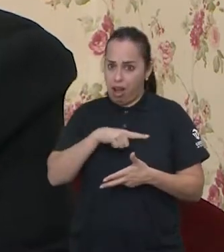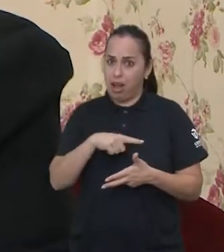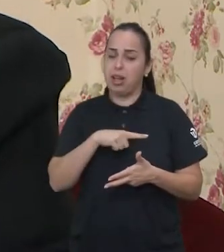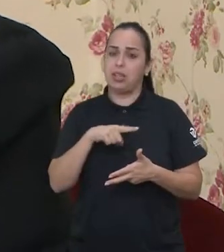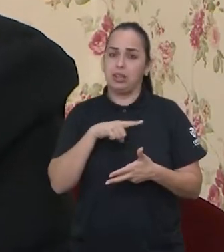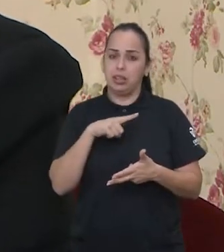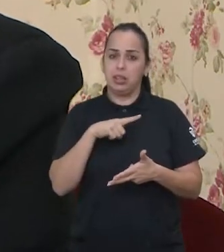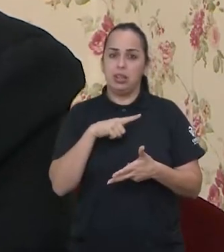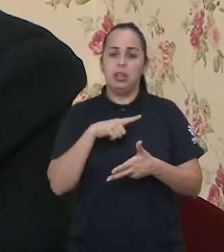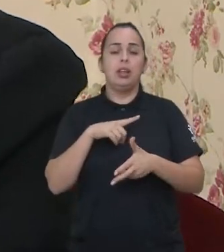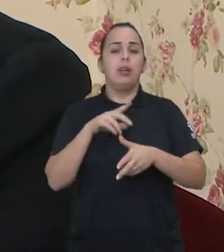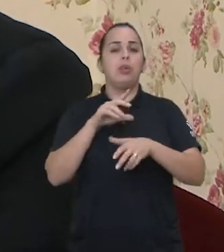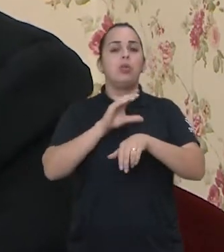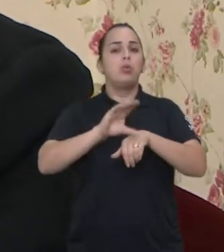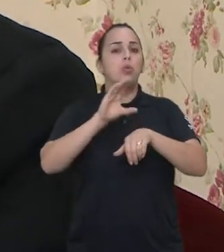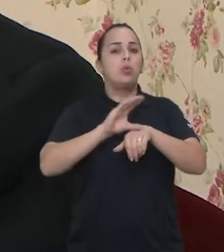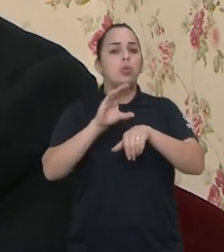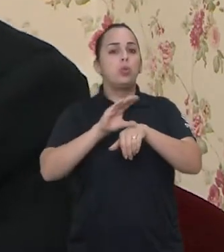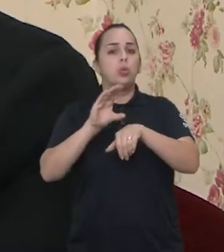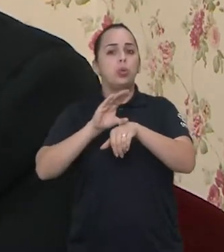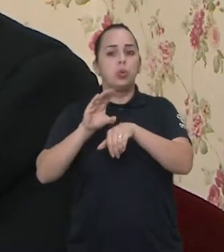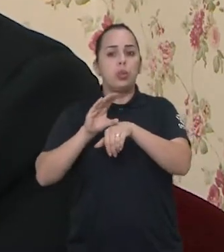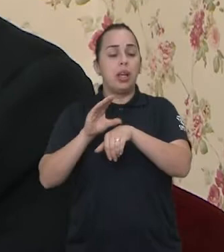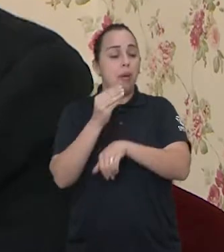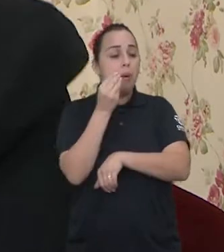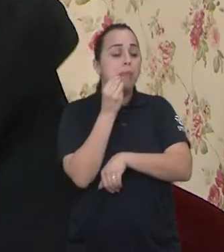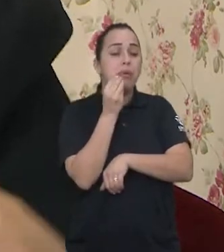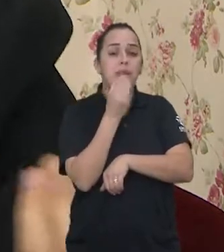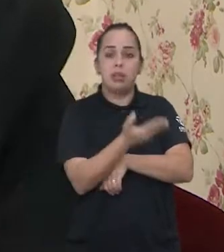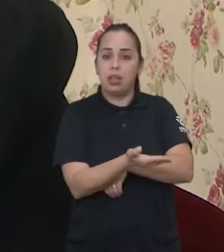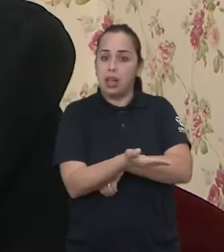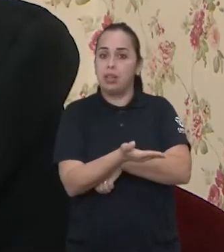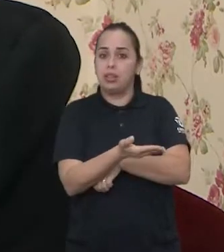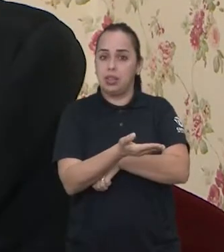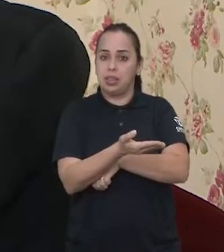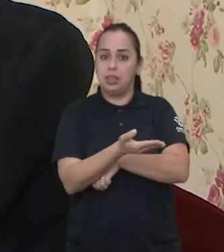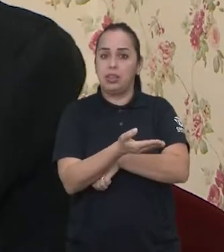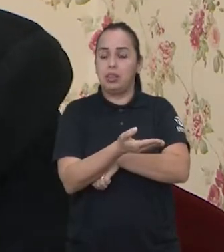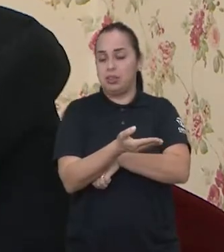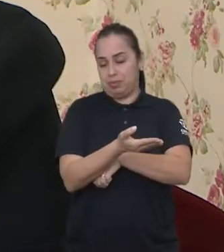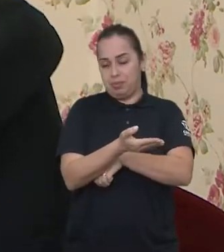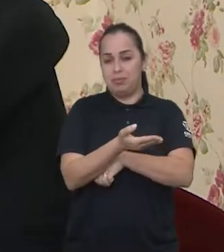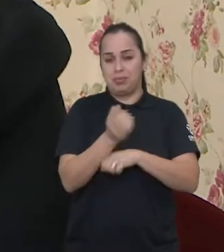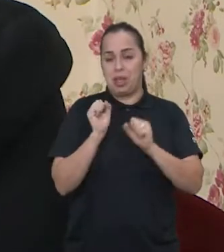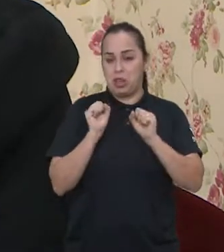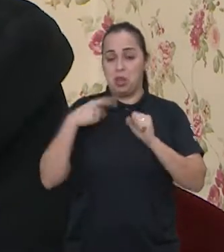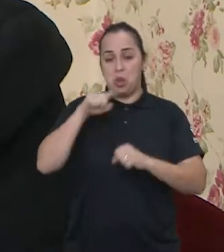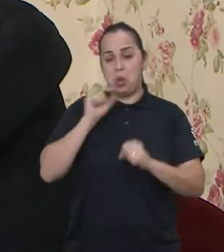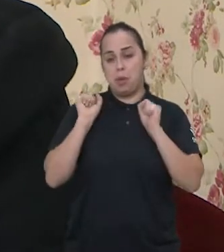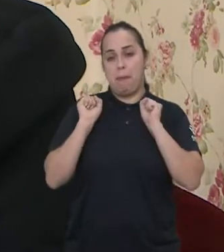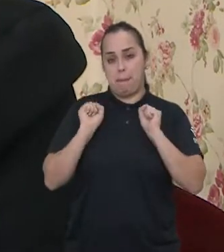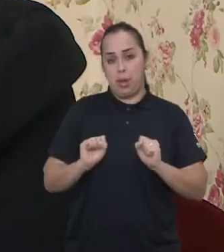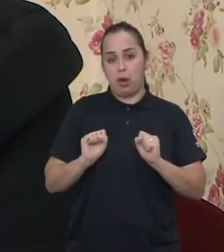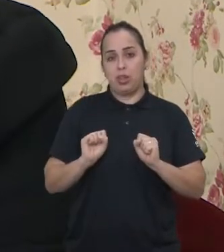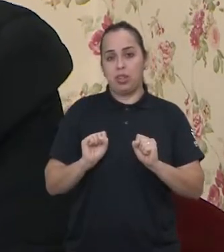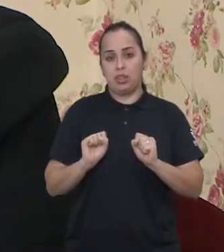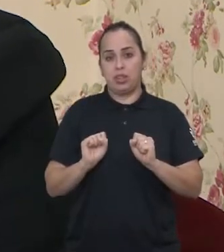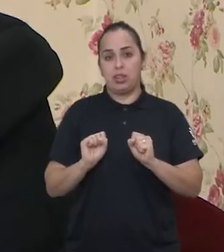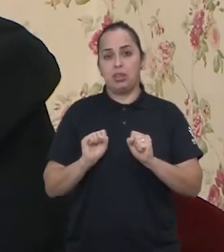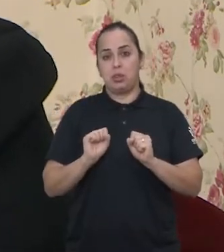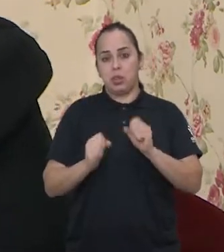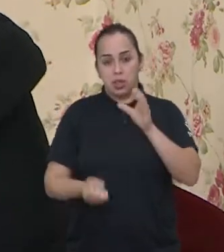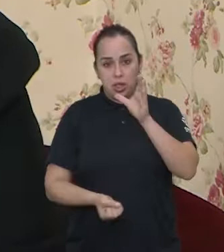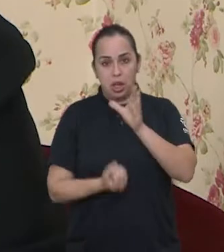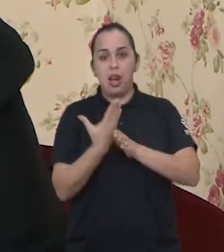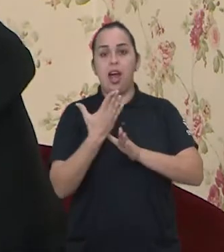de Formação né E esses cursos de Formação é que seja uma oportunidade para essa mulher Então acho